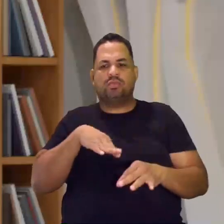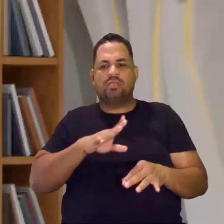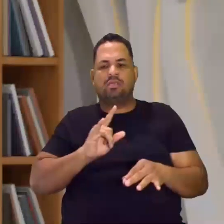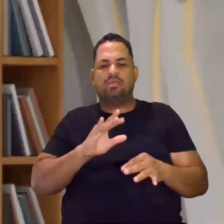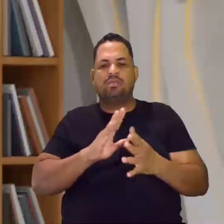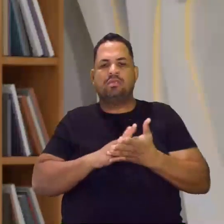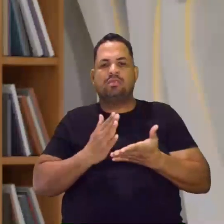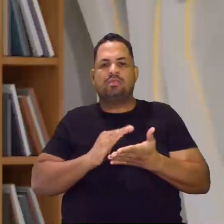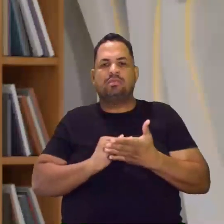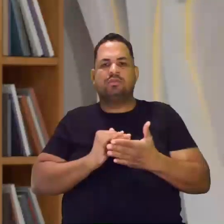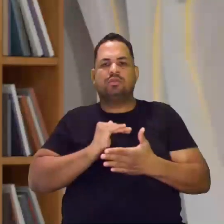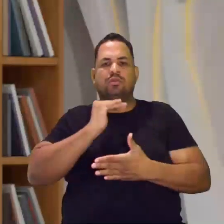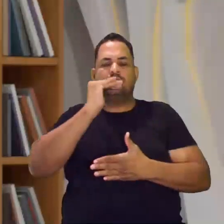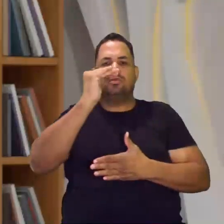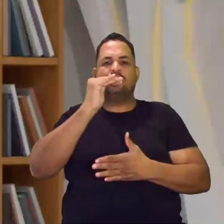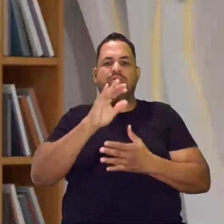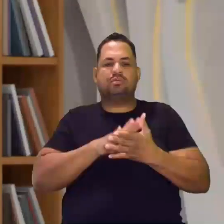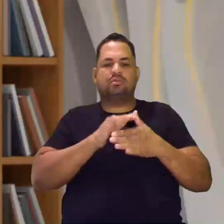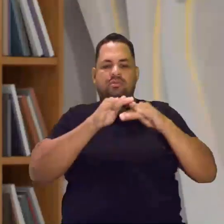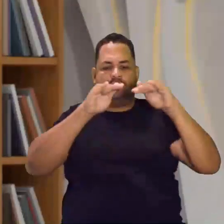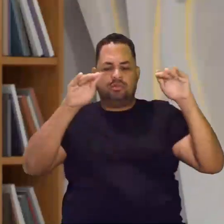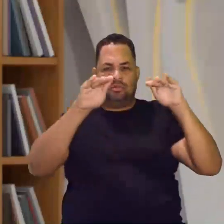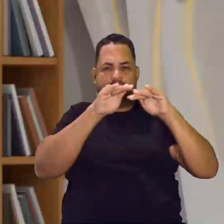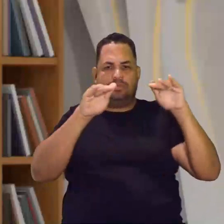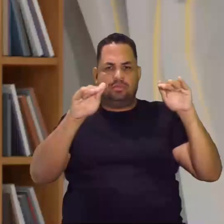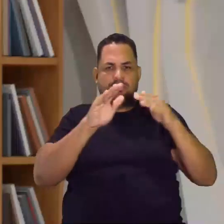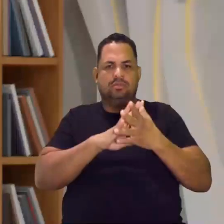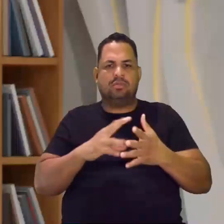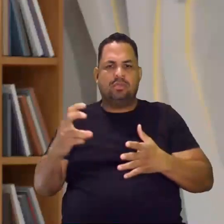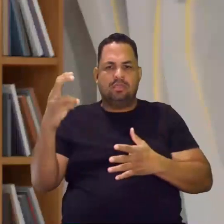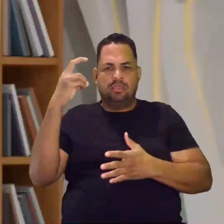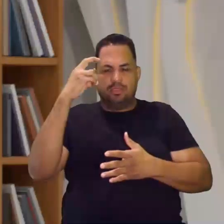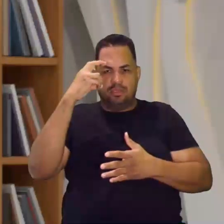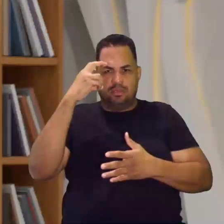em cima da cidade foi construída ali a cultura